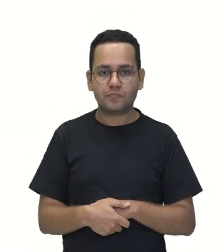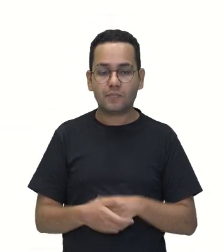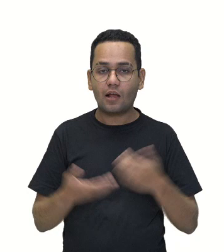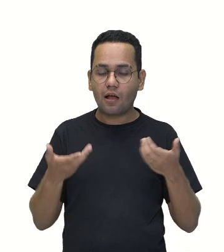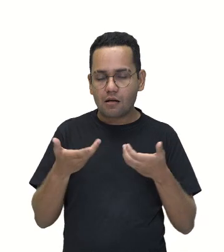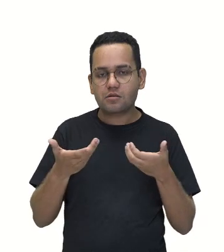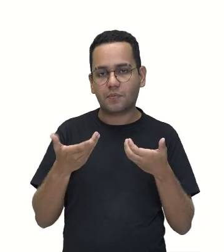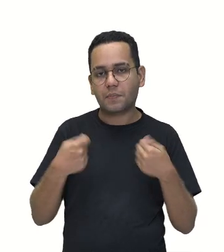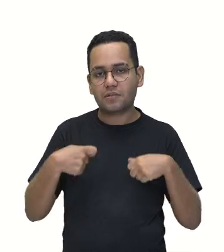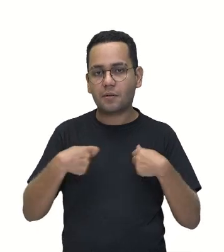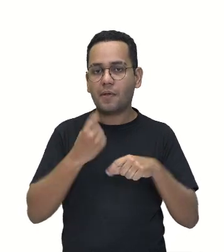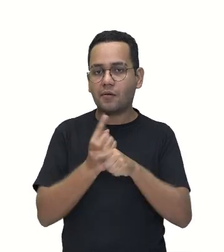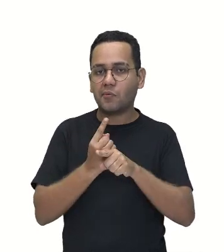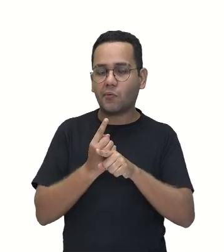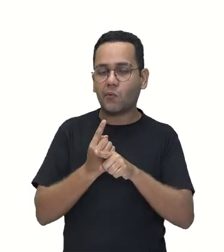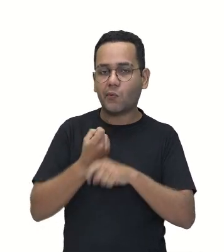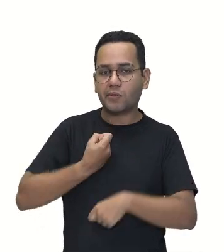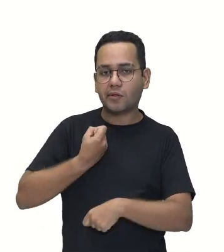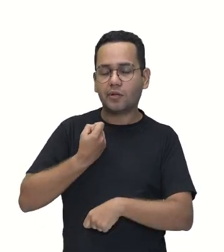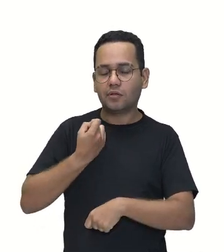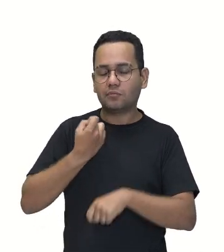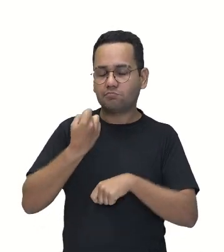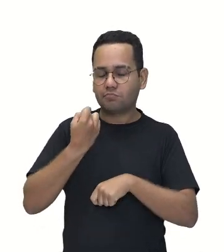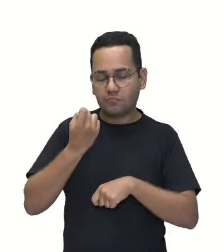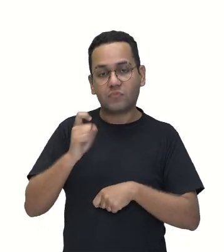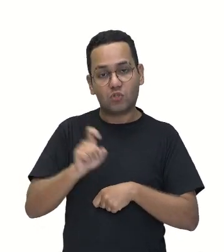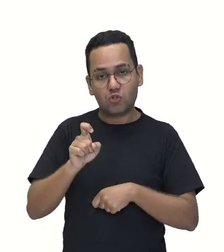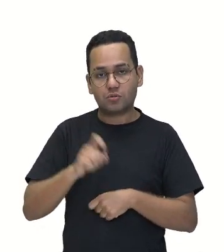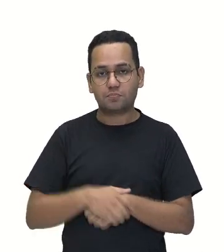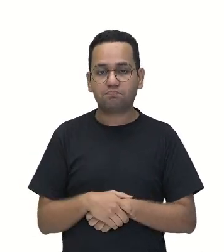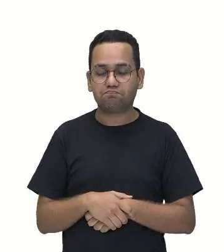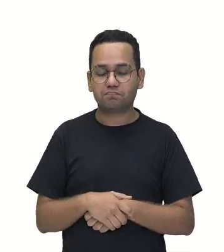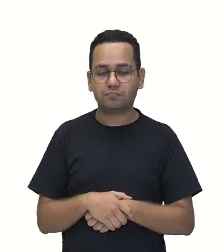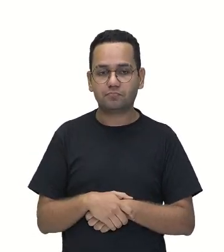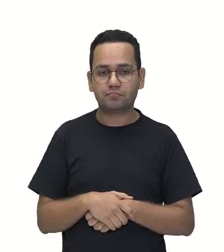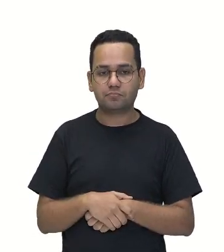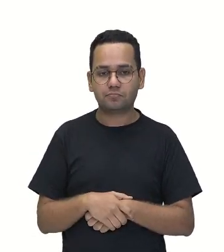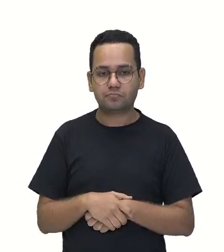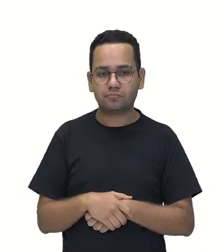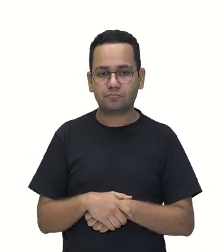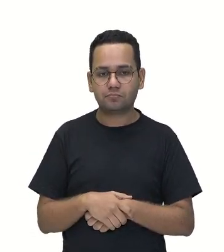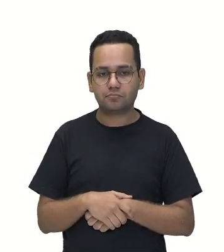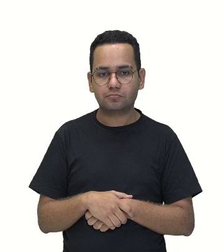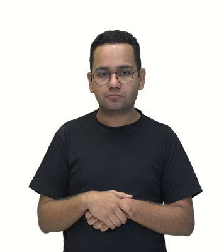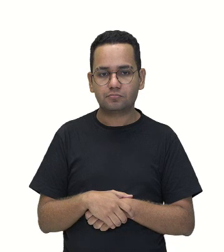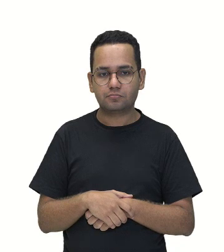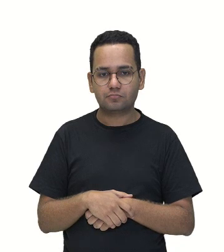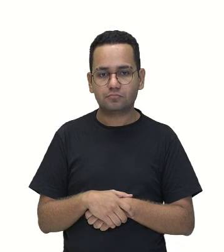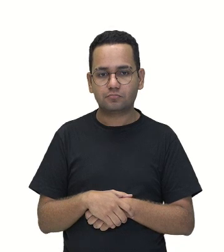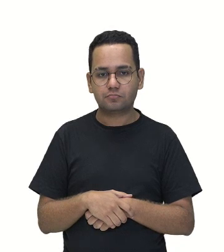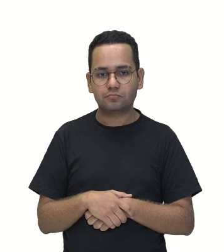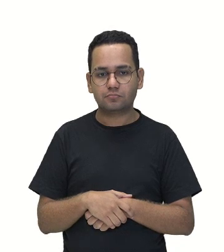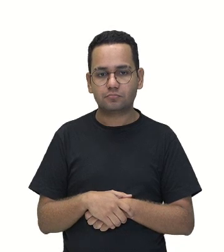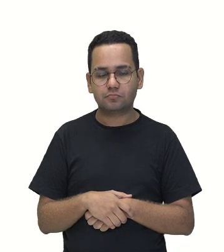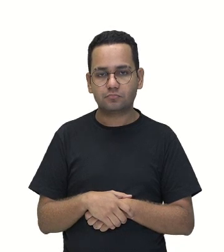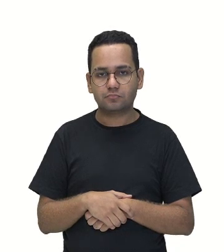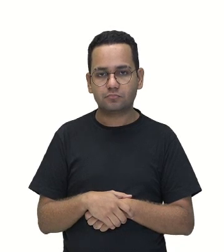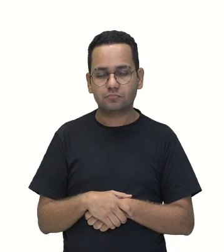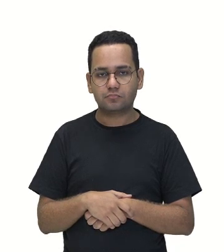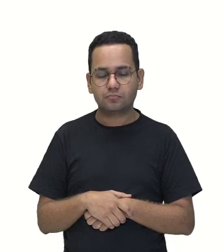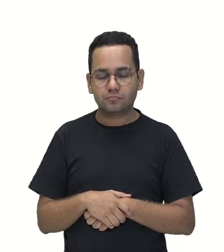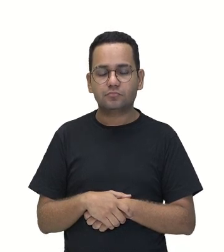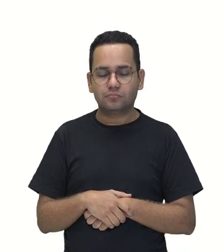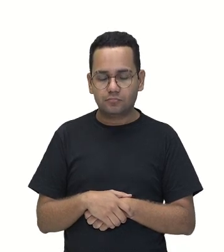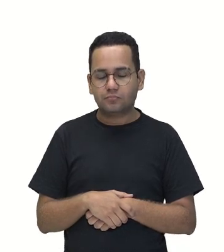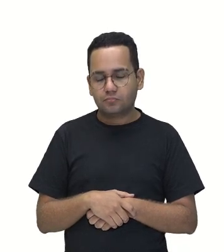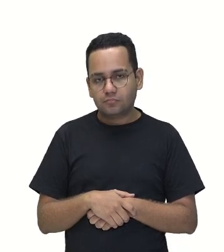X né vou eh deixar todos os termos Que tem letra no primeiro